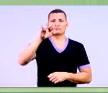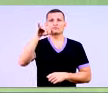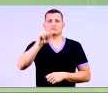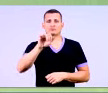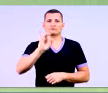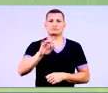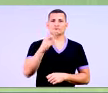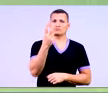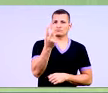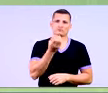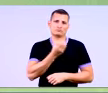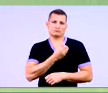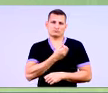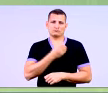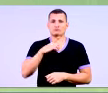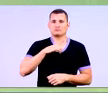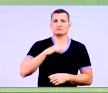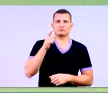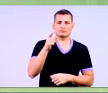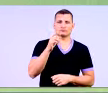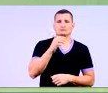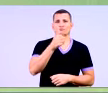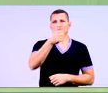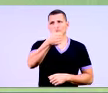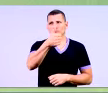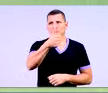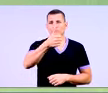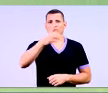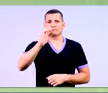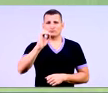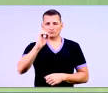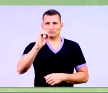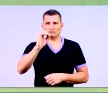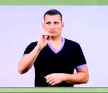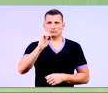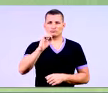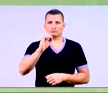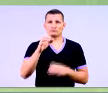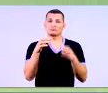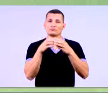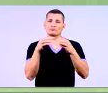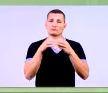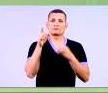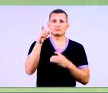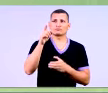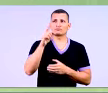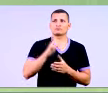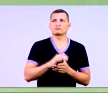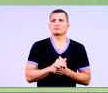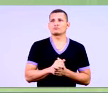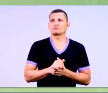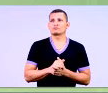dois dígitos eu tenho lá 110 o conjunto disso